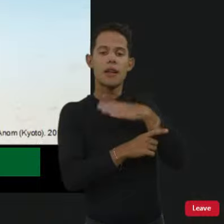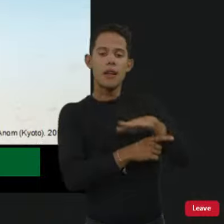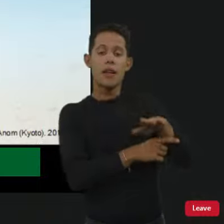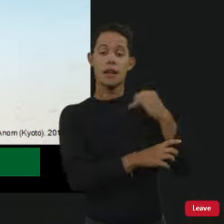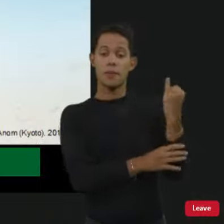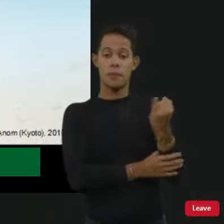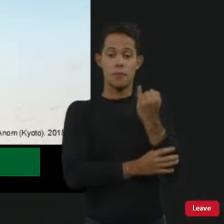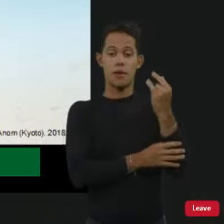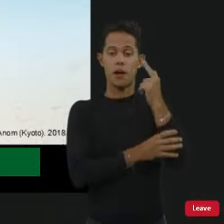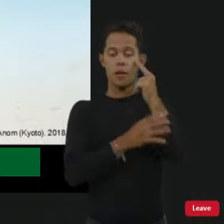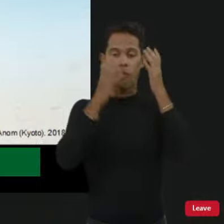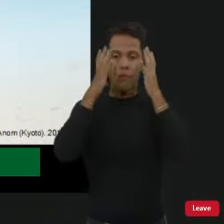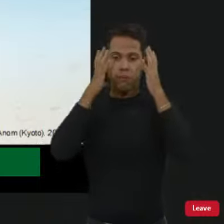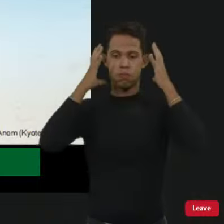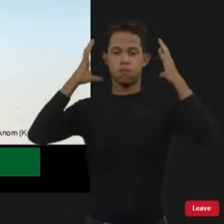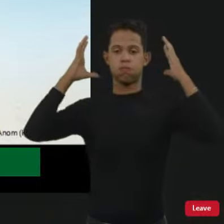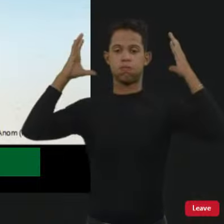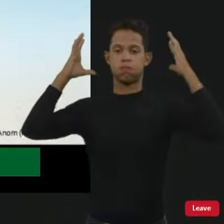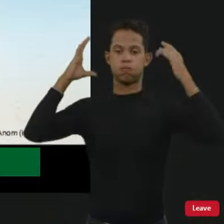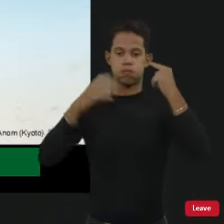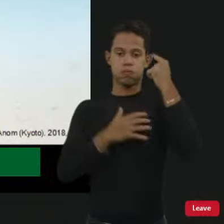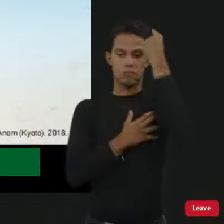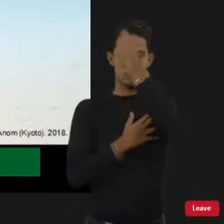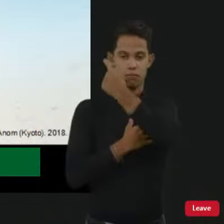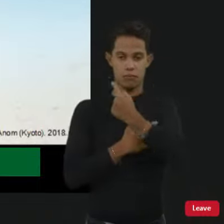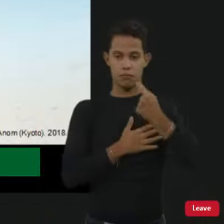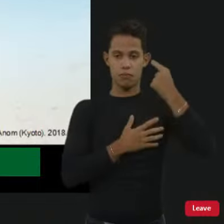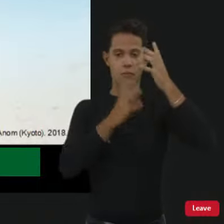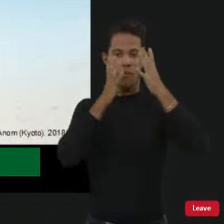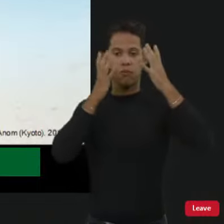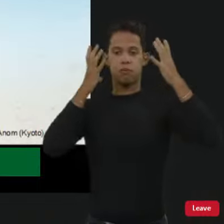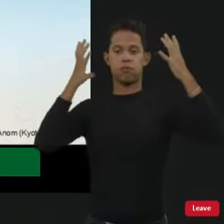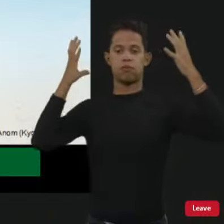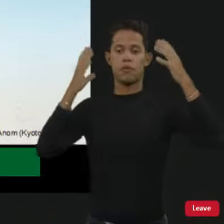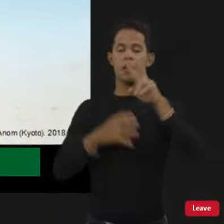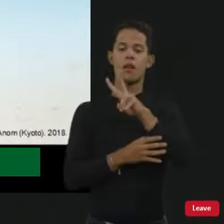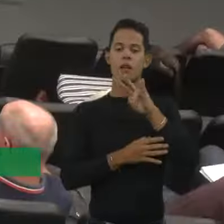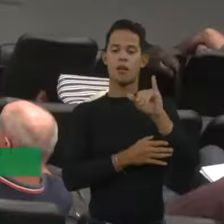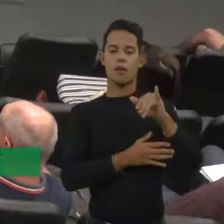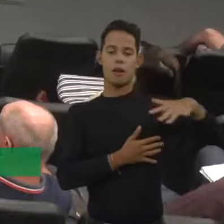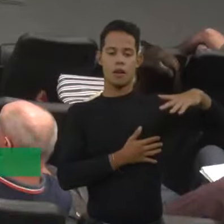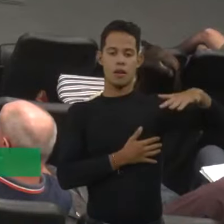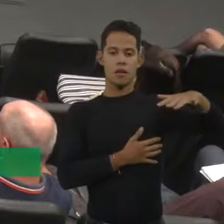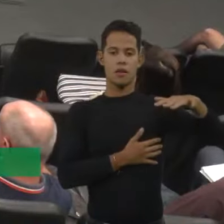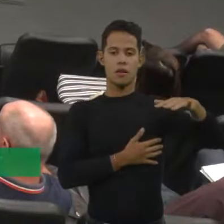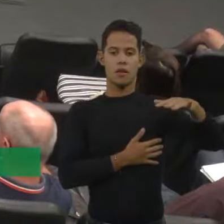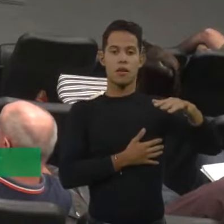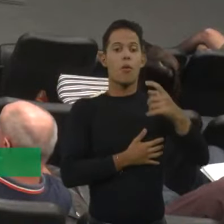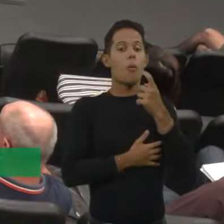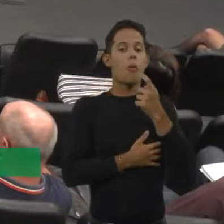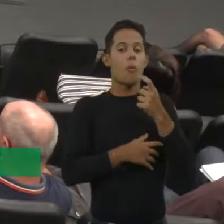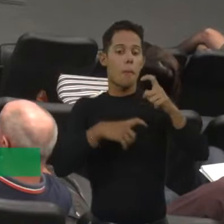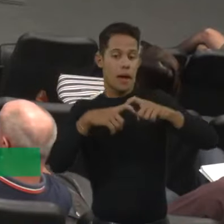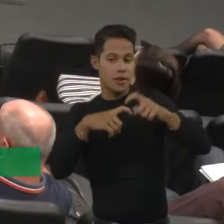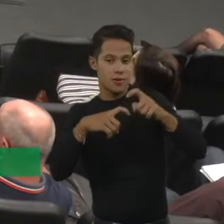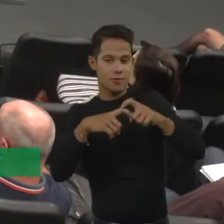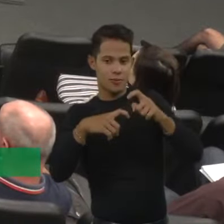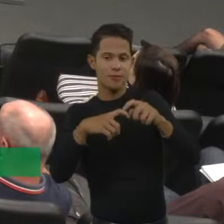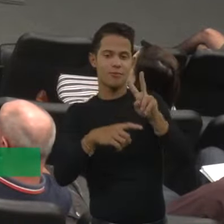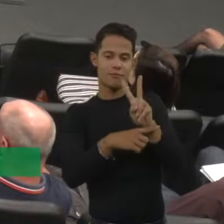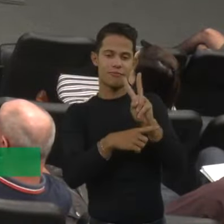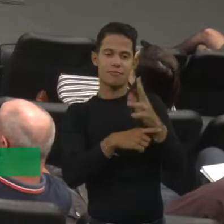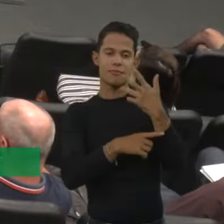aumentada, uma macrocrania, uma circunferência aumentada, que vai chamar a atenção do pediatra ao diagnóstico